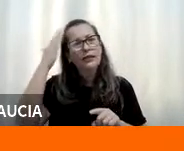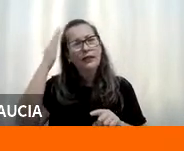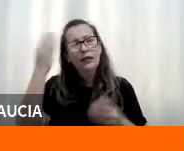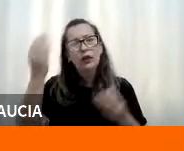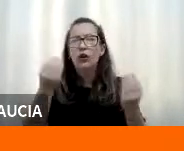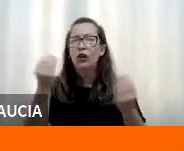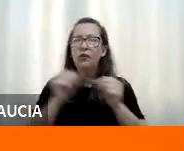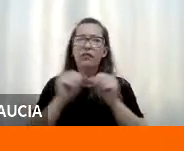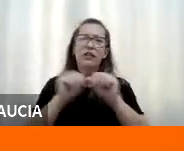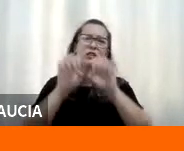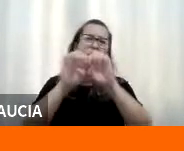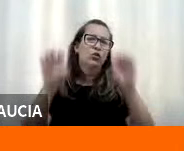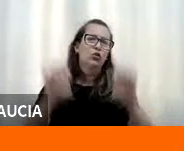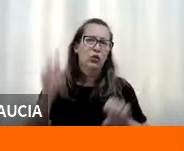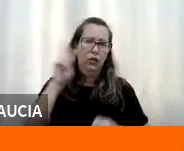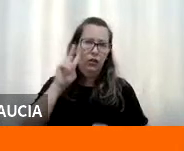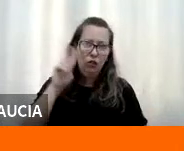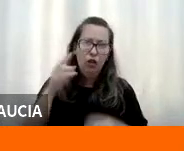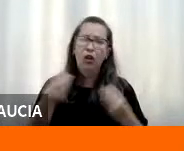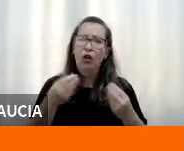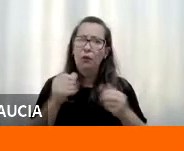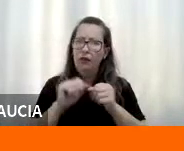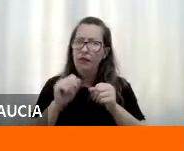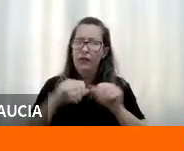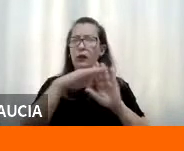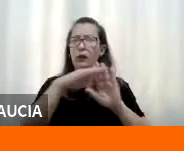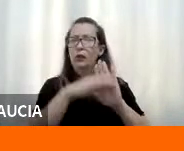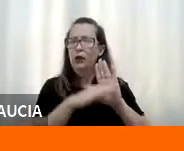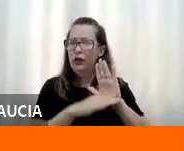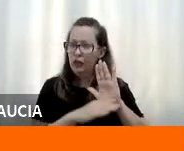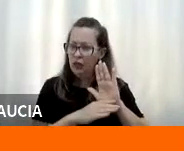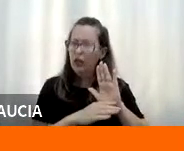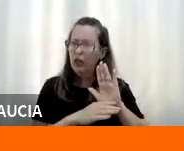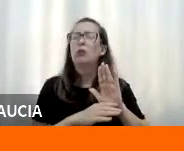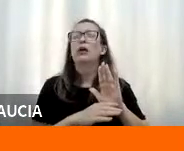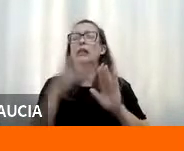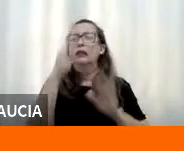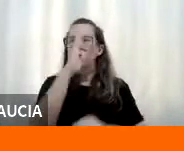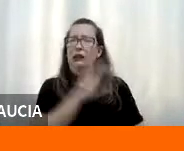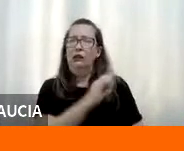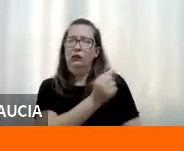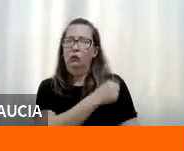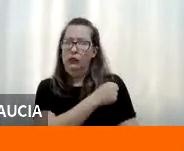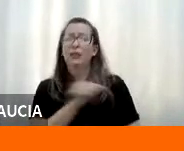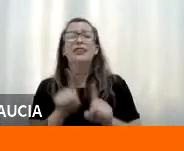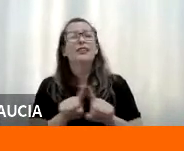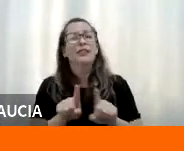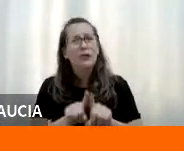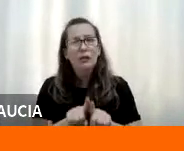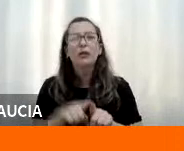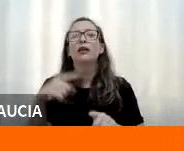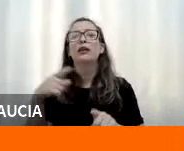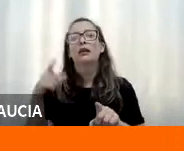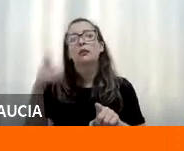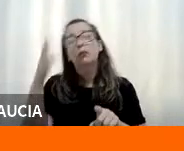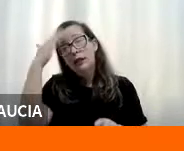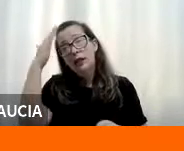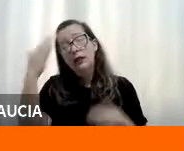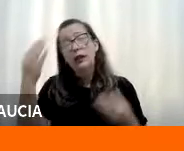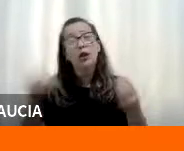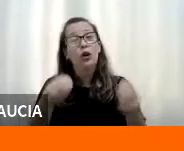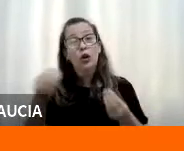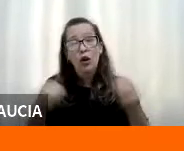estruturou a história, como é que funciona o Programa Nacional de Imunização, e também para entender, portanto, a crítica,